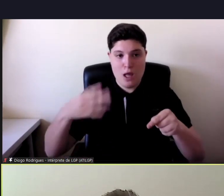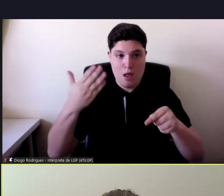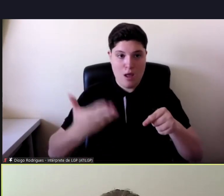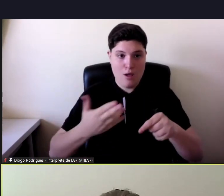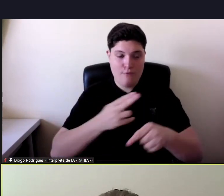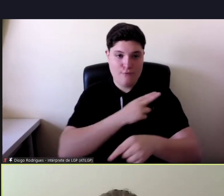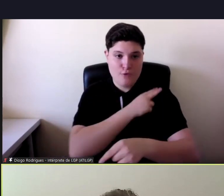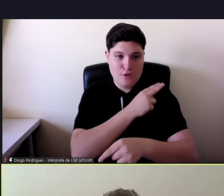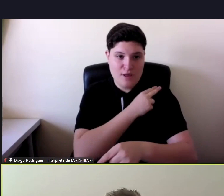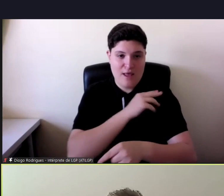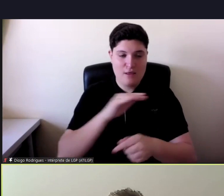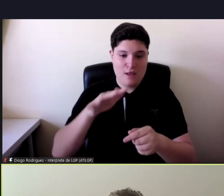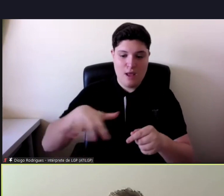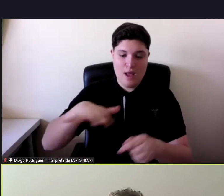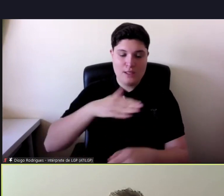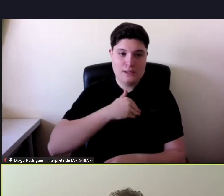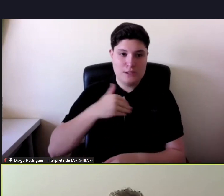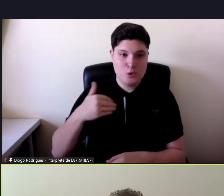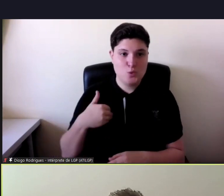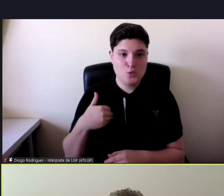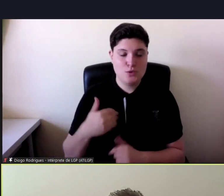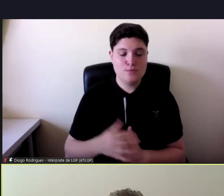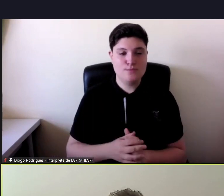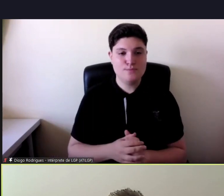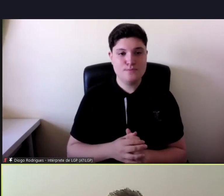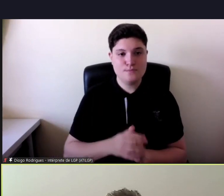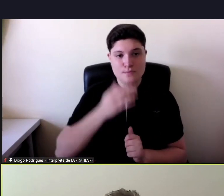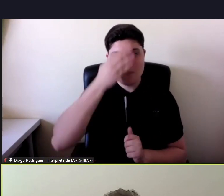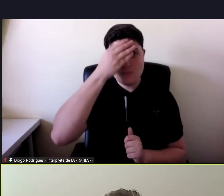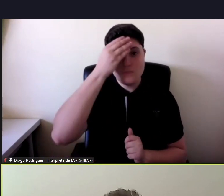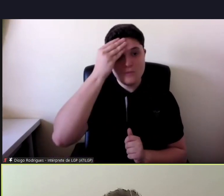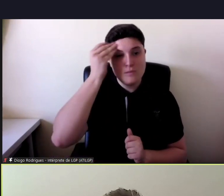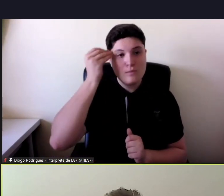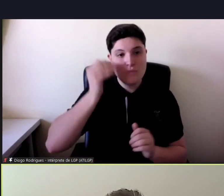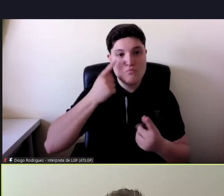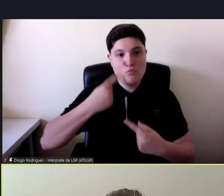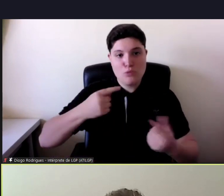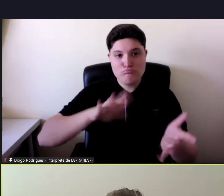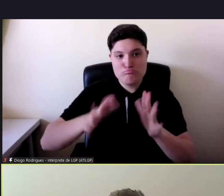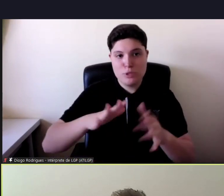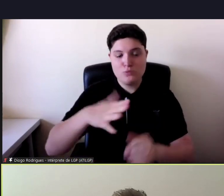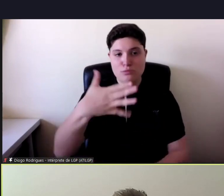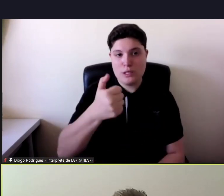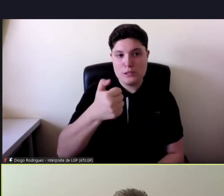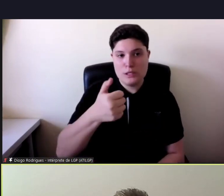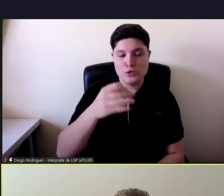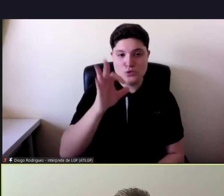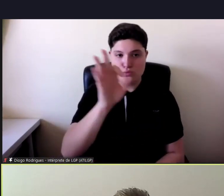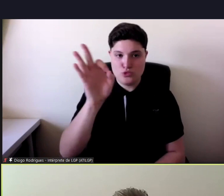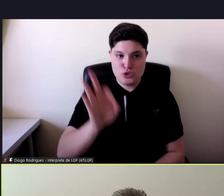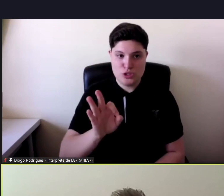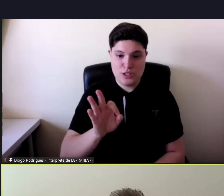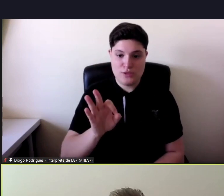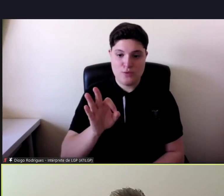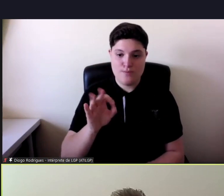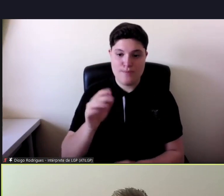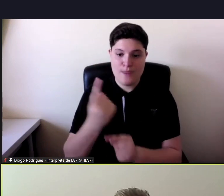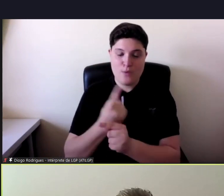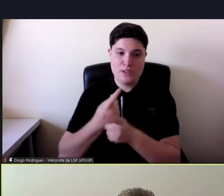nos 4,6 mil milhões de anos do nosso planeta nem sempre aconteceu. Ao longo da história, o nosso planeta